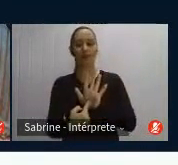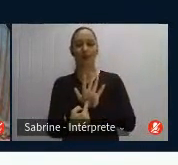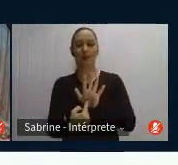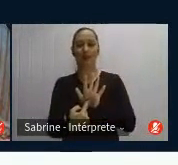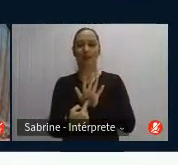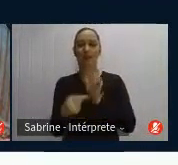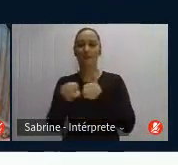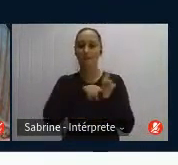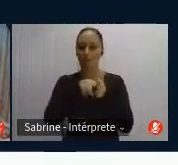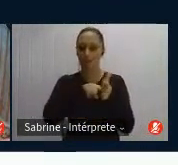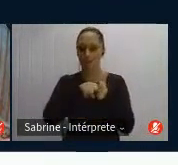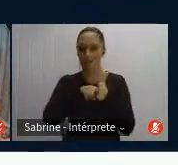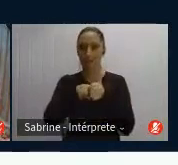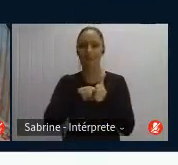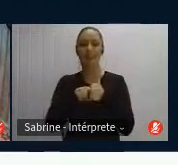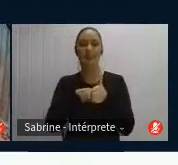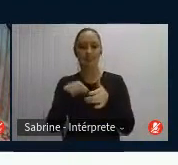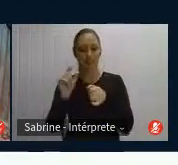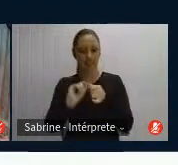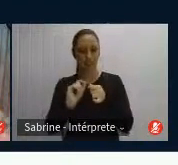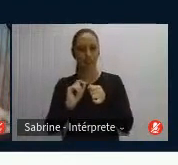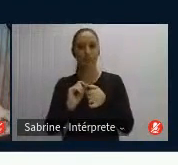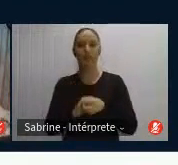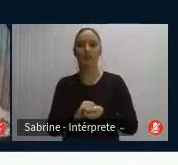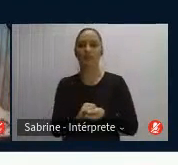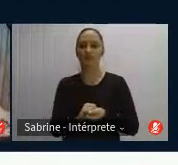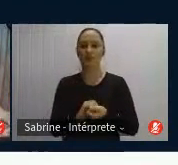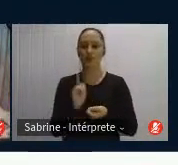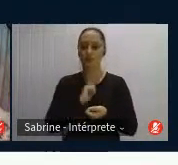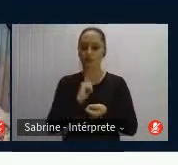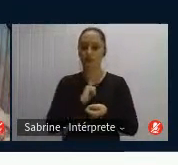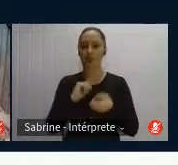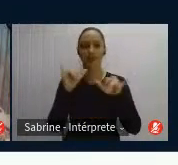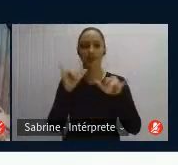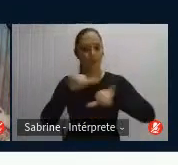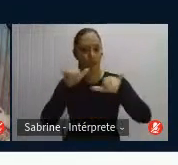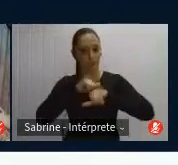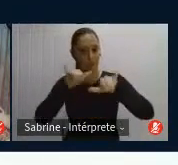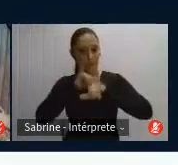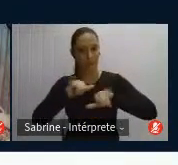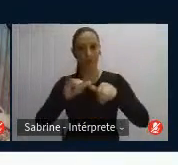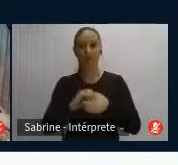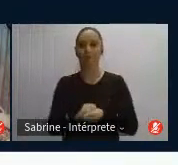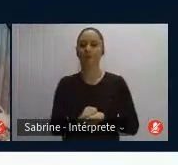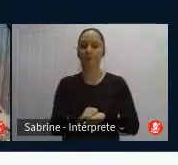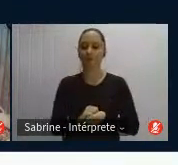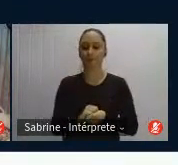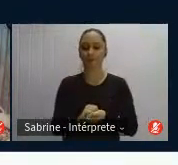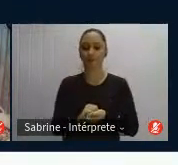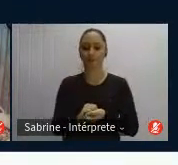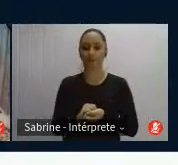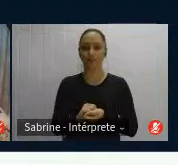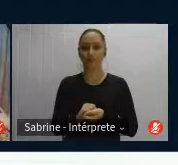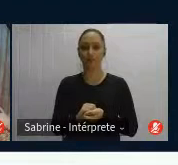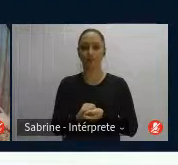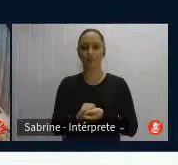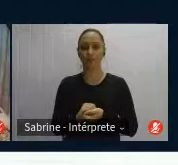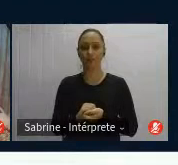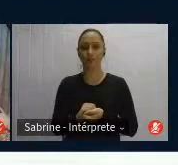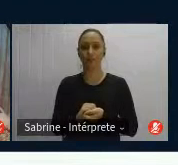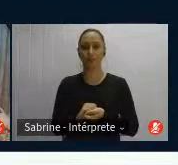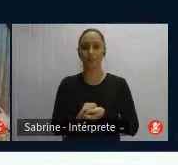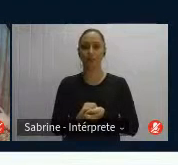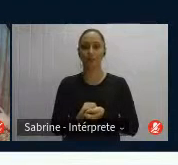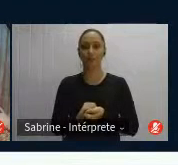com algumas reportagens, né, que o Google Trends mostra que alguns dos termos